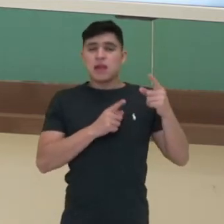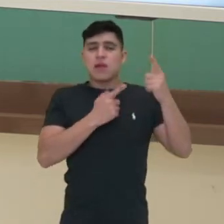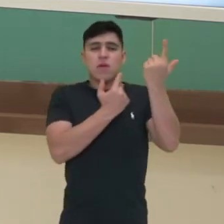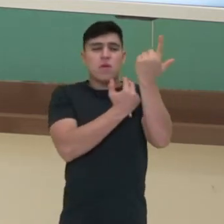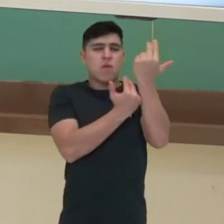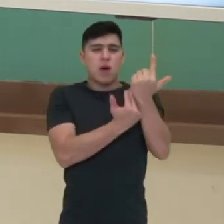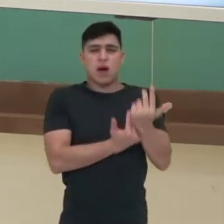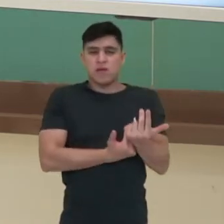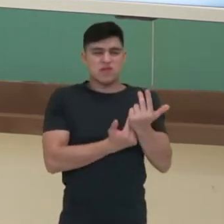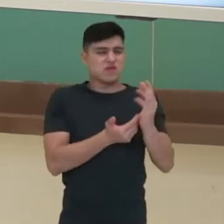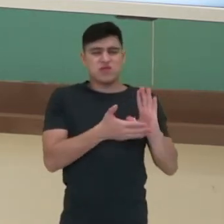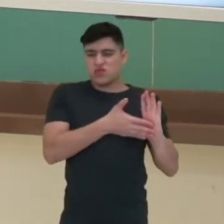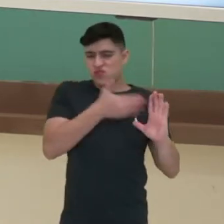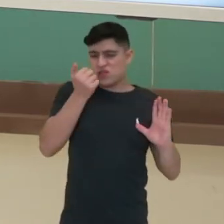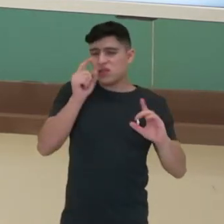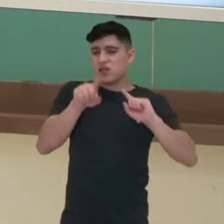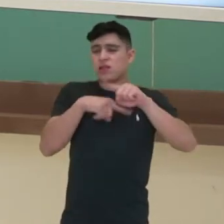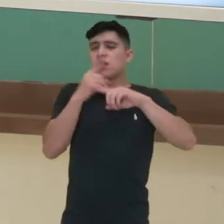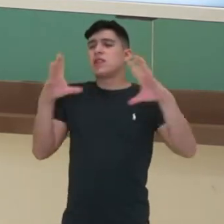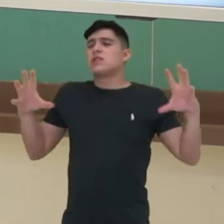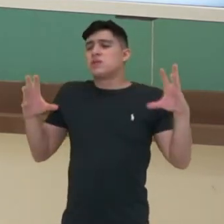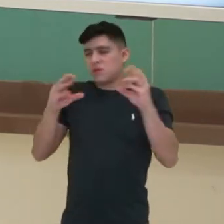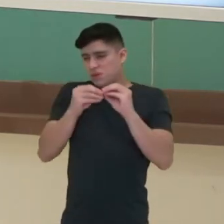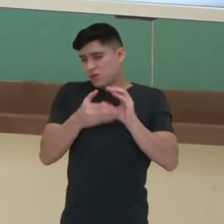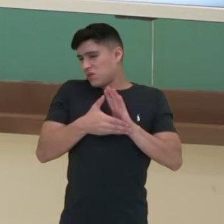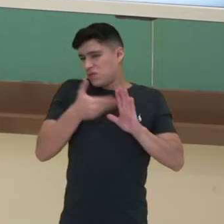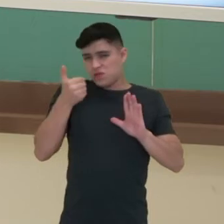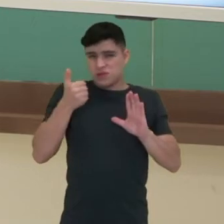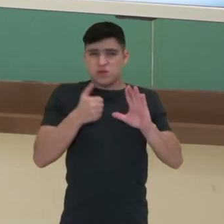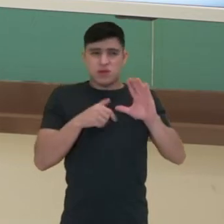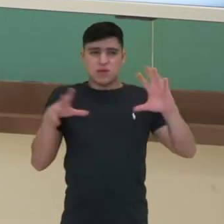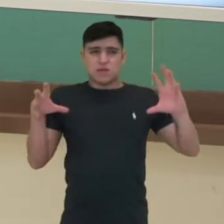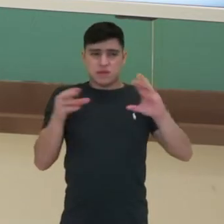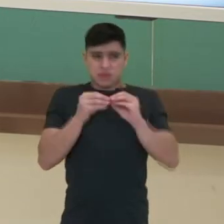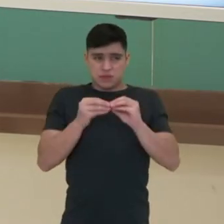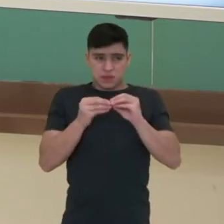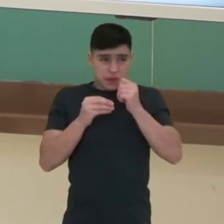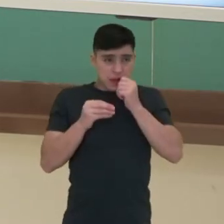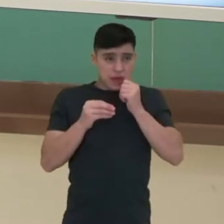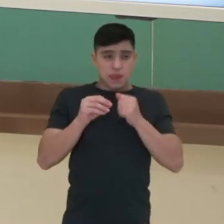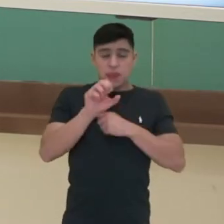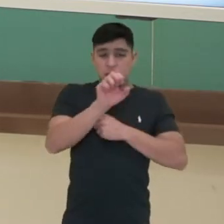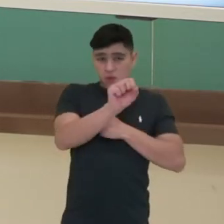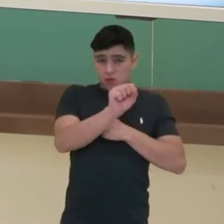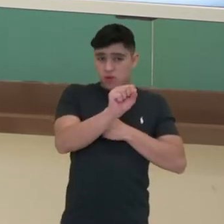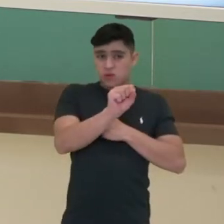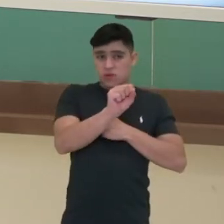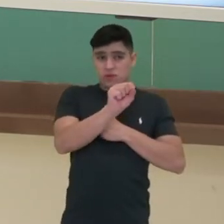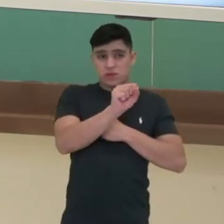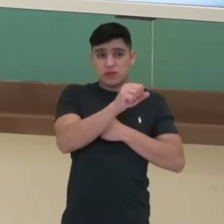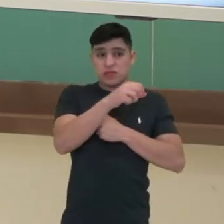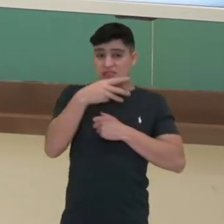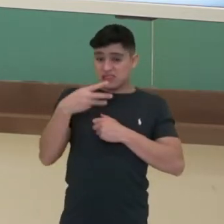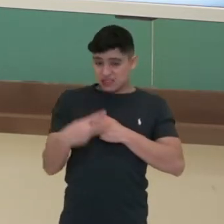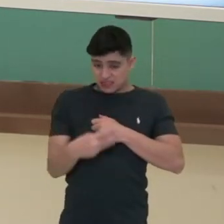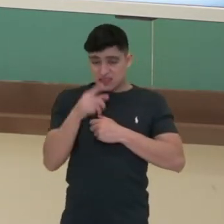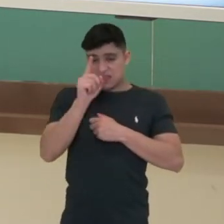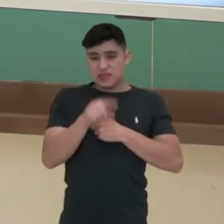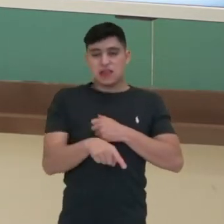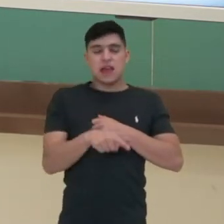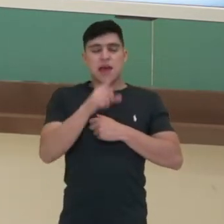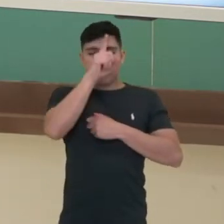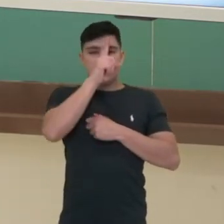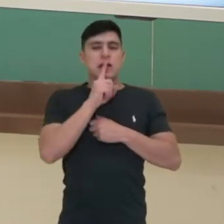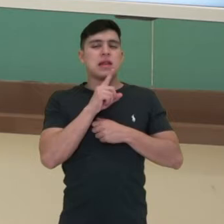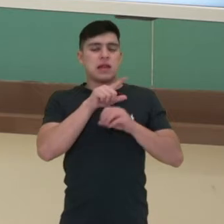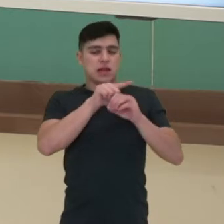Então a gente já exclui, porque depois vai simplificar mesmo, então já exclui aqui. Então 3 entre 8 amarelas e lisas, que isso daria já